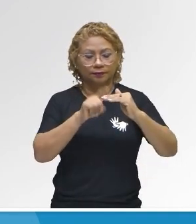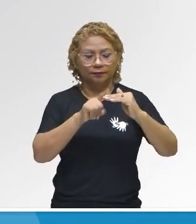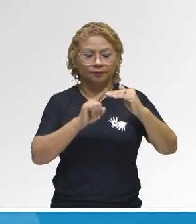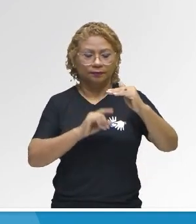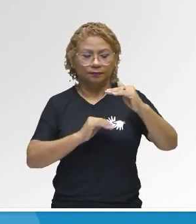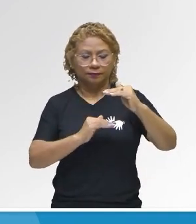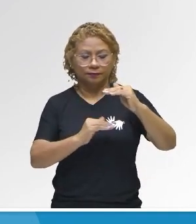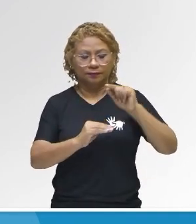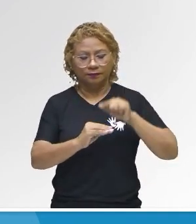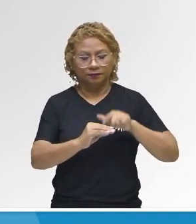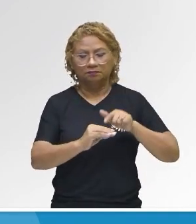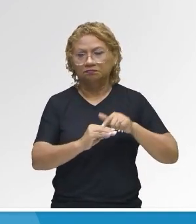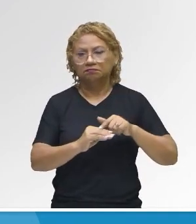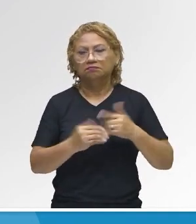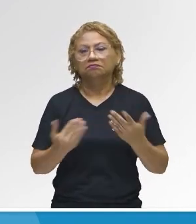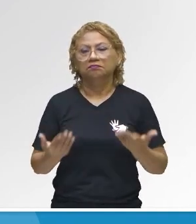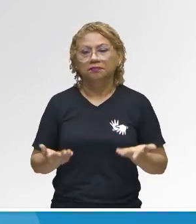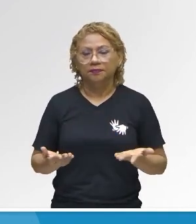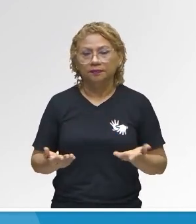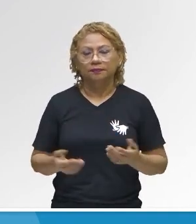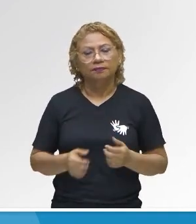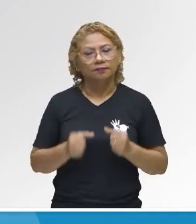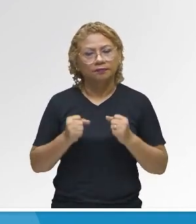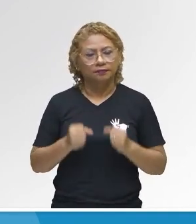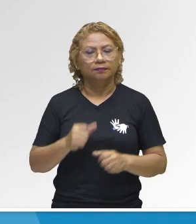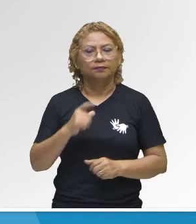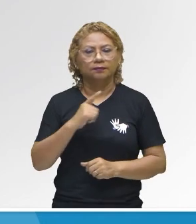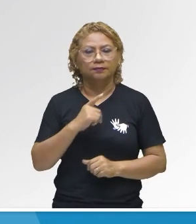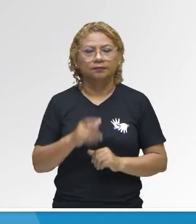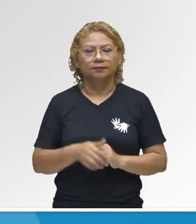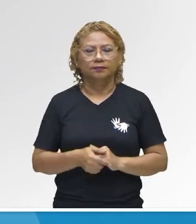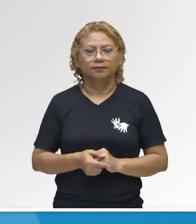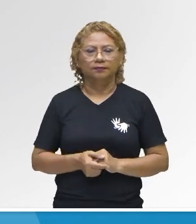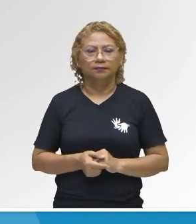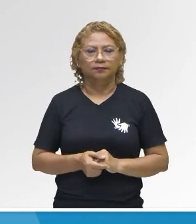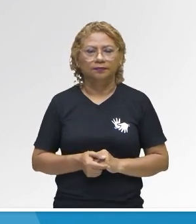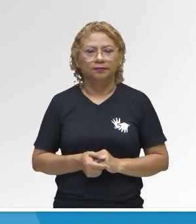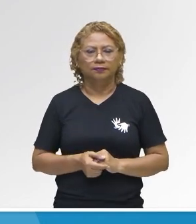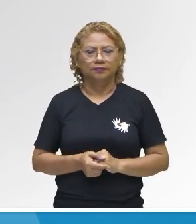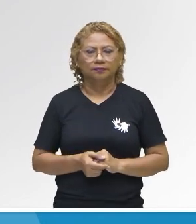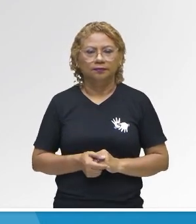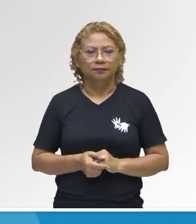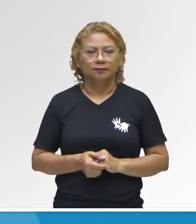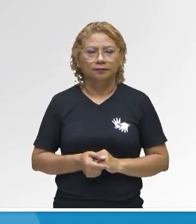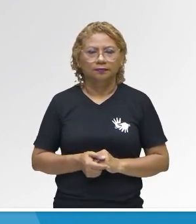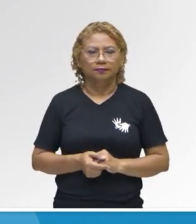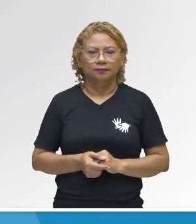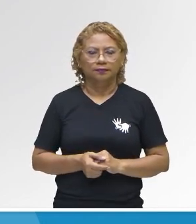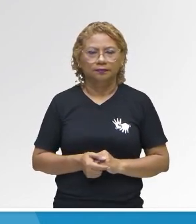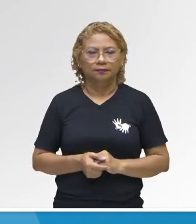um deles, significa o seguinte, que eu posso ter uma reta bem aqui, ó.